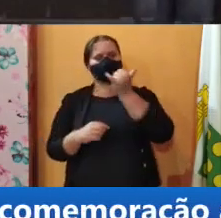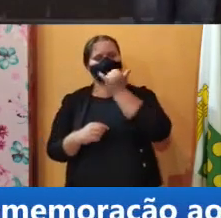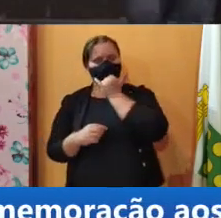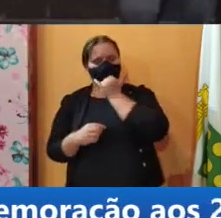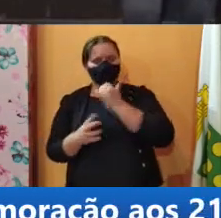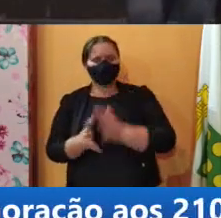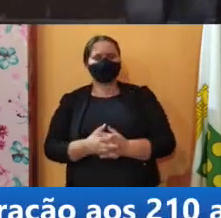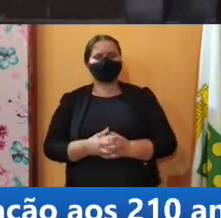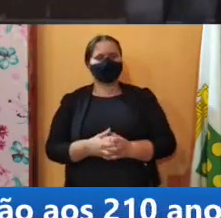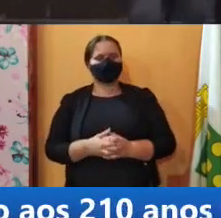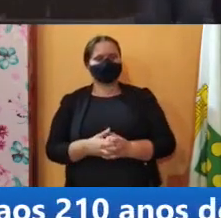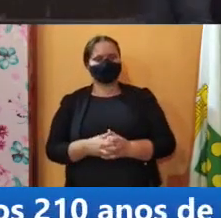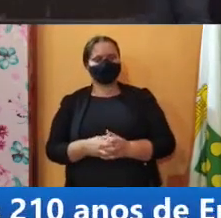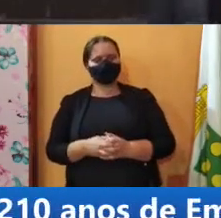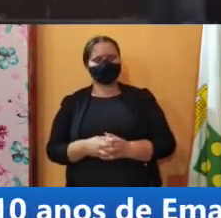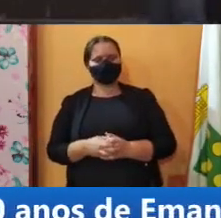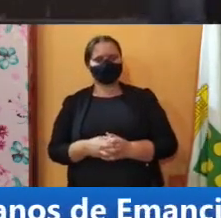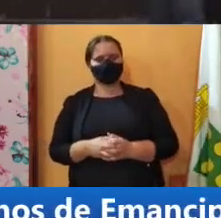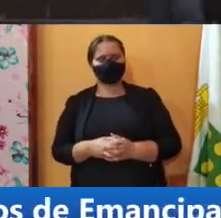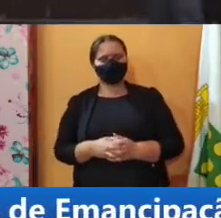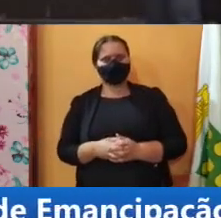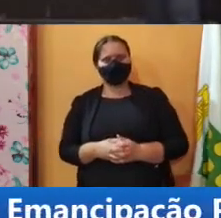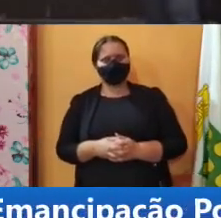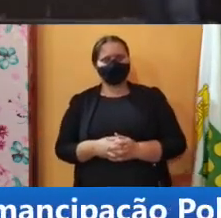ler rapidinho.